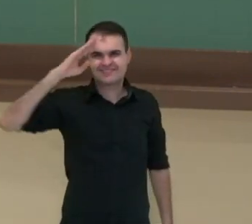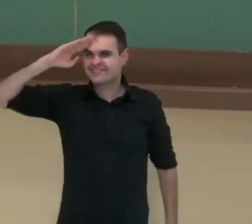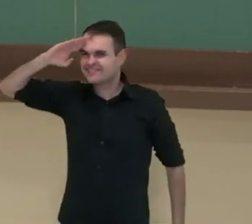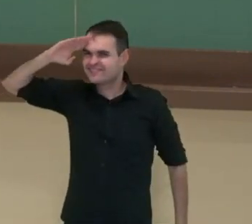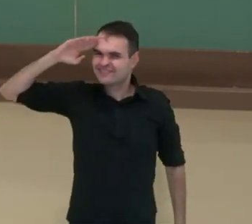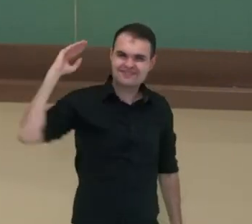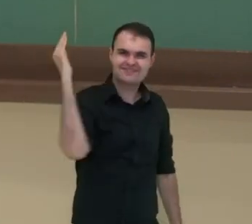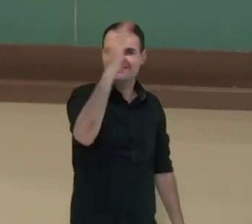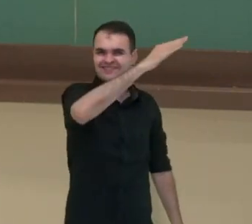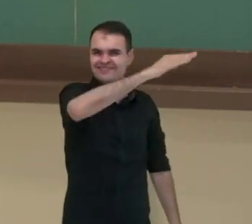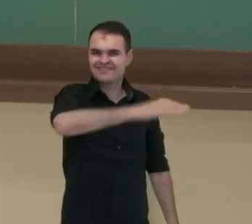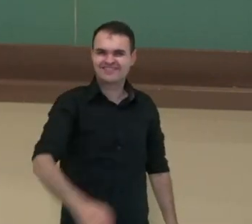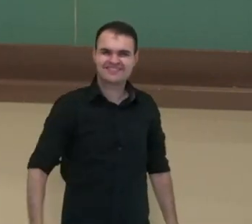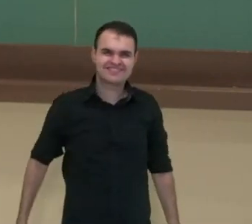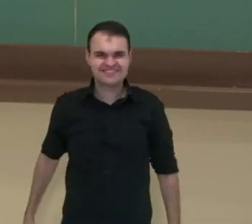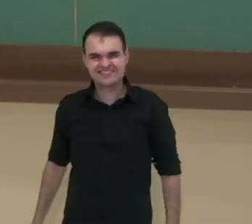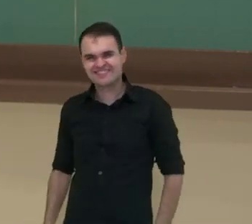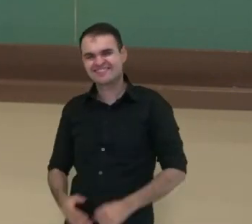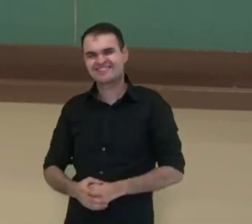de vocês e